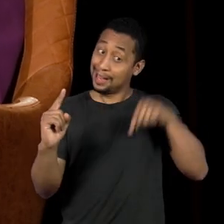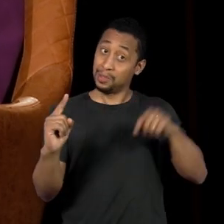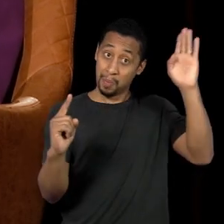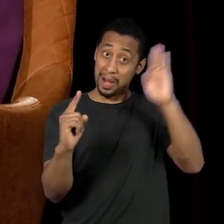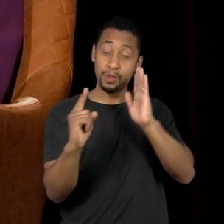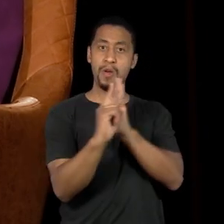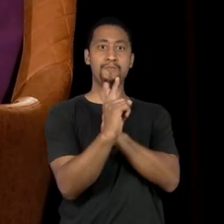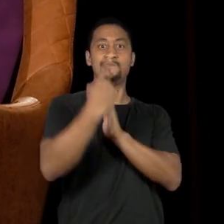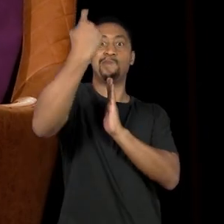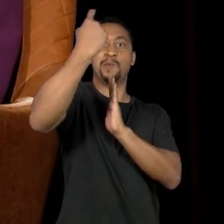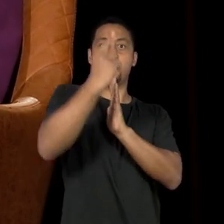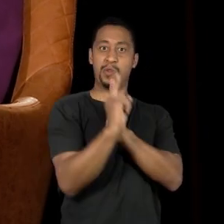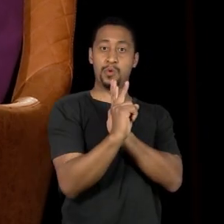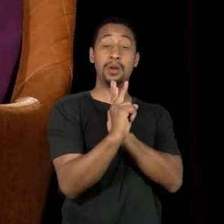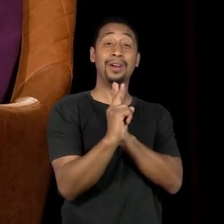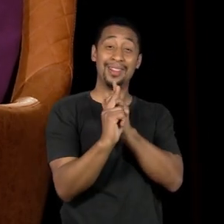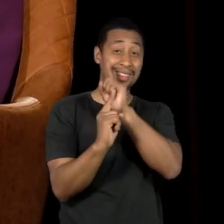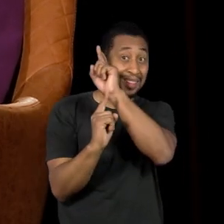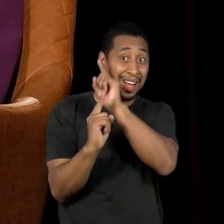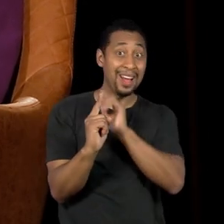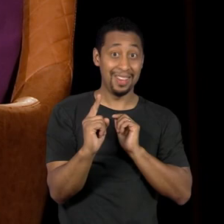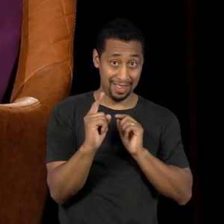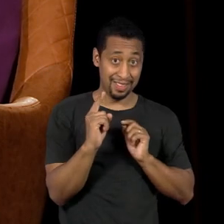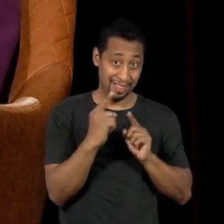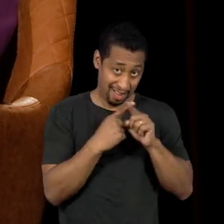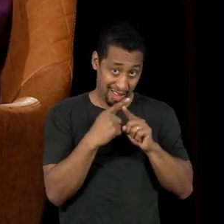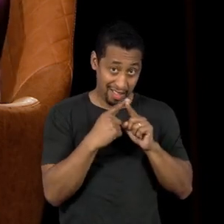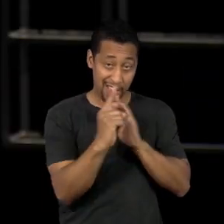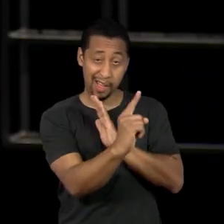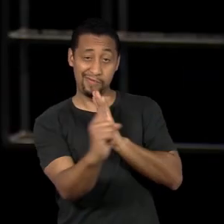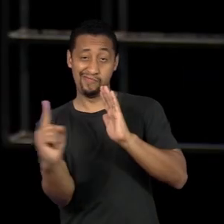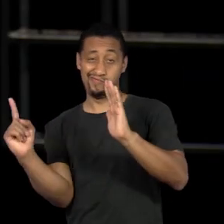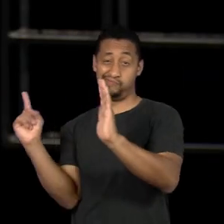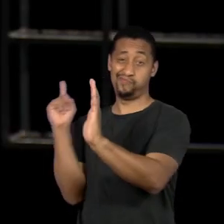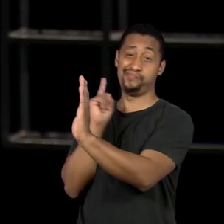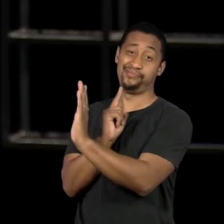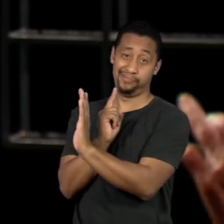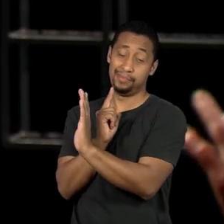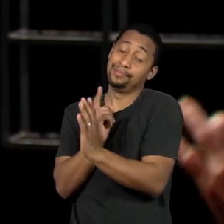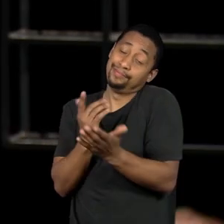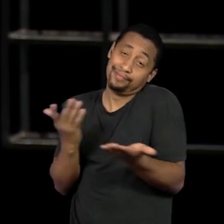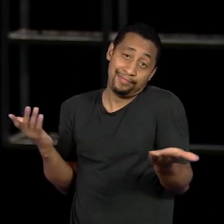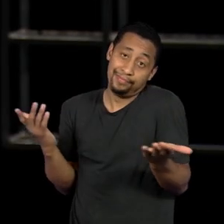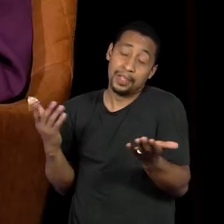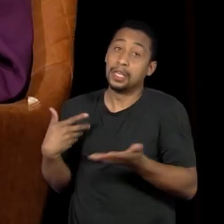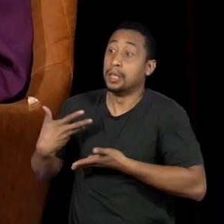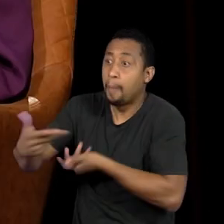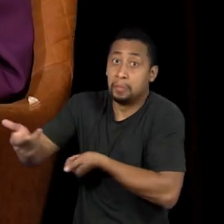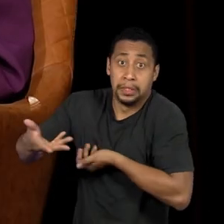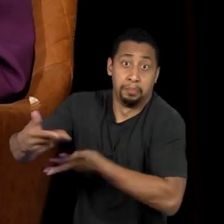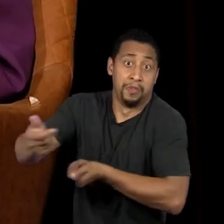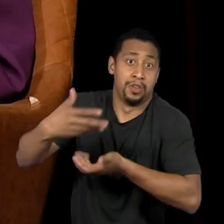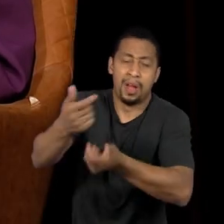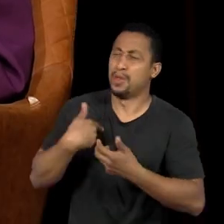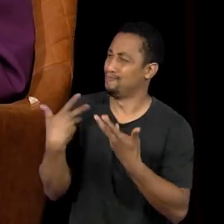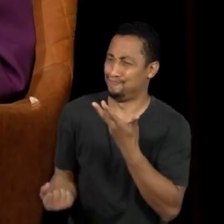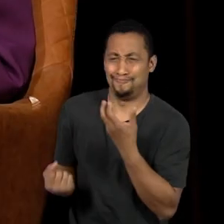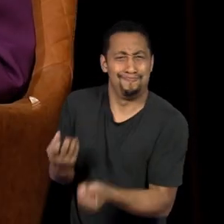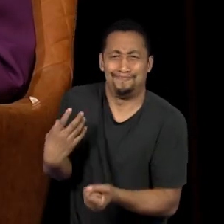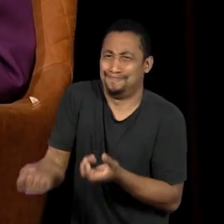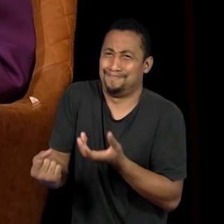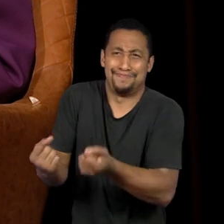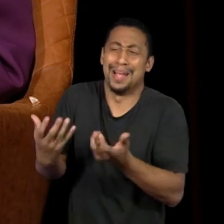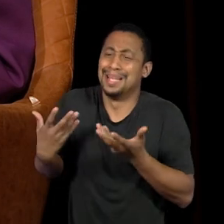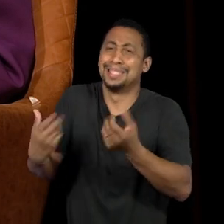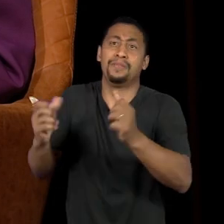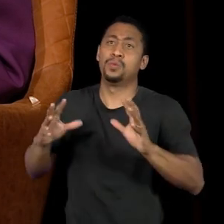guarda e, com o mesmo prazer e a mesma ganância, eu fazia tudo, tudo. Fiz muita